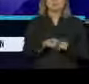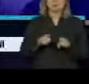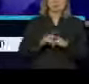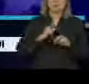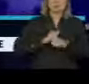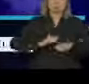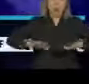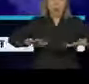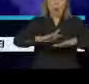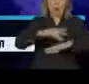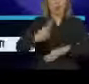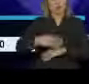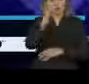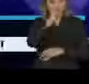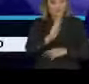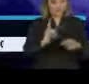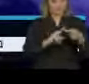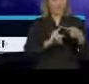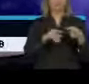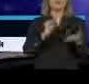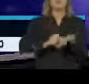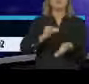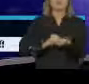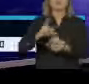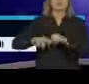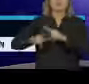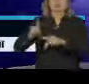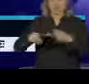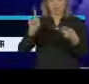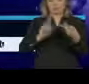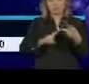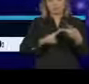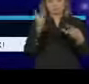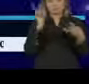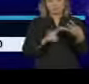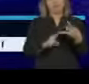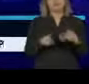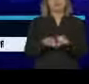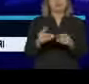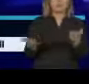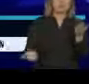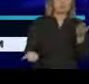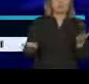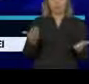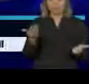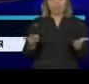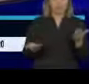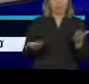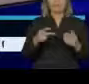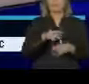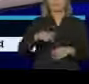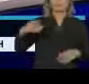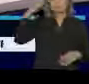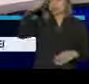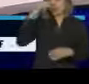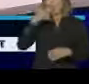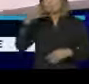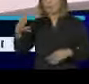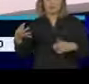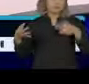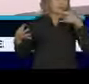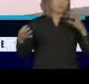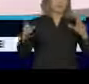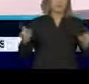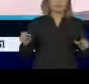da epidemia no Brasil, escassez de recursos e tem que se equilibrar ali para não melindrar o presidente da República. É